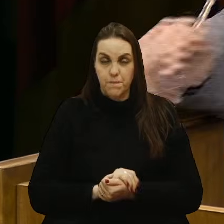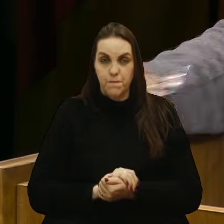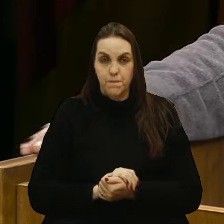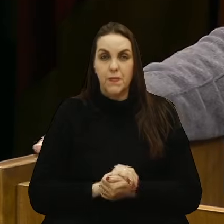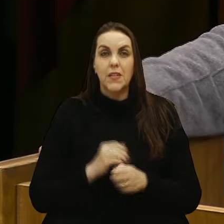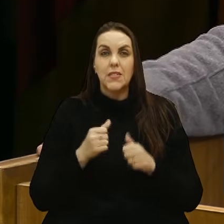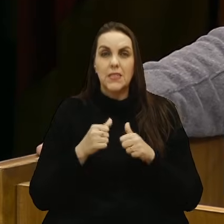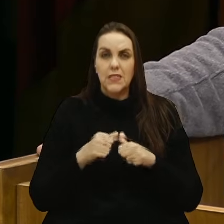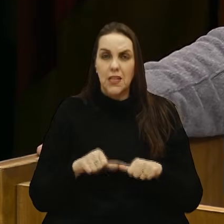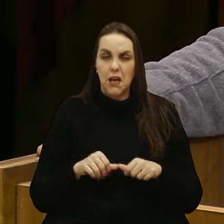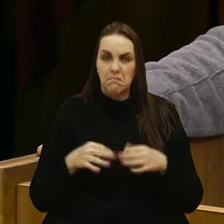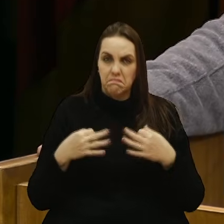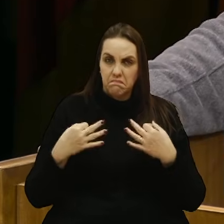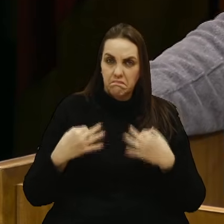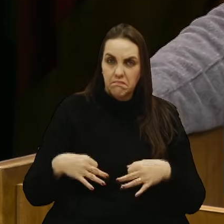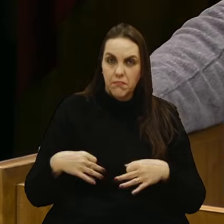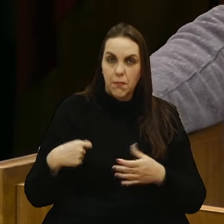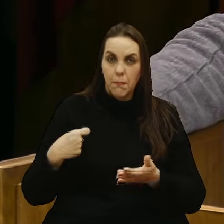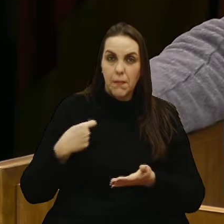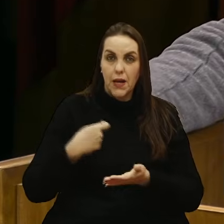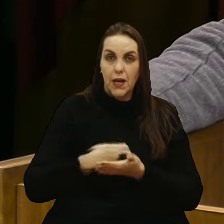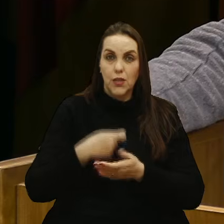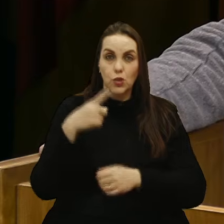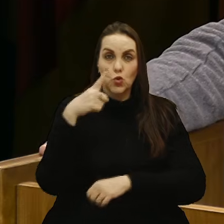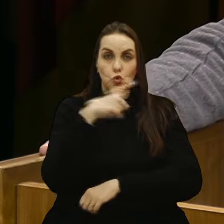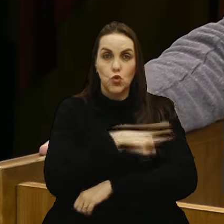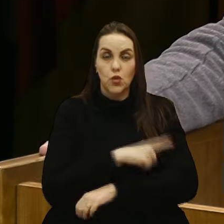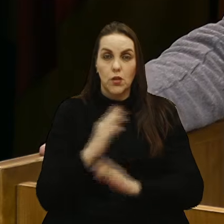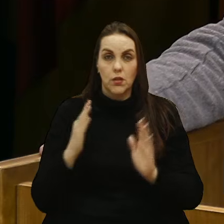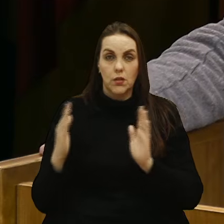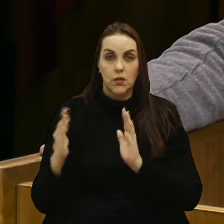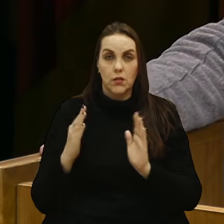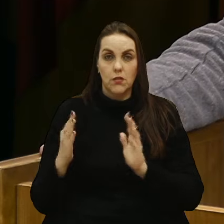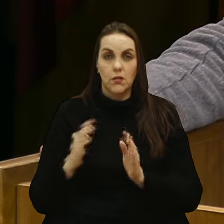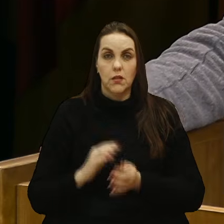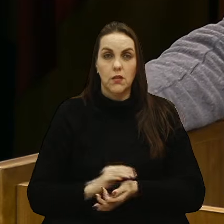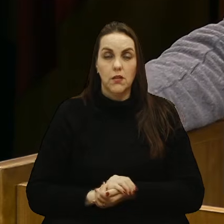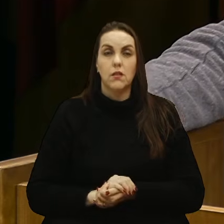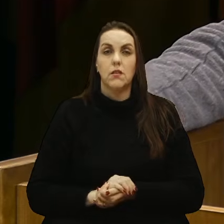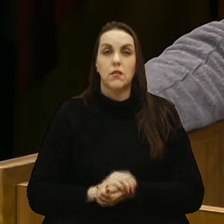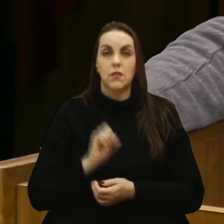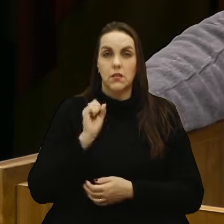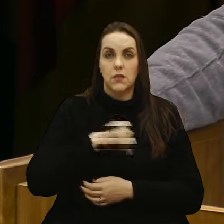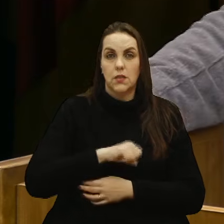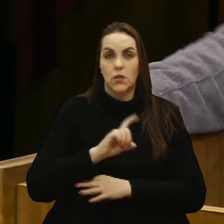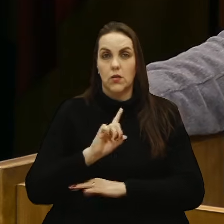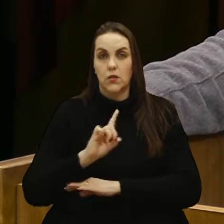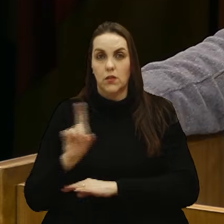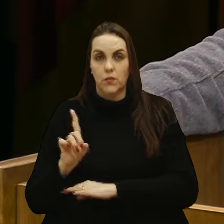está honrando os pagamentos na data prevista? Sim ou não?